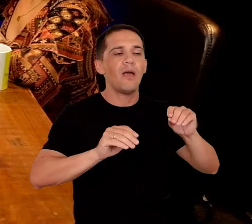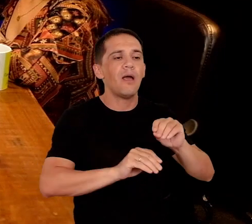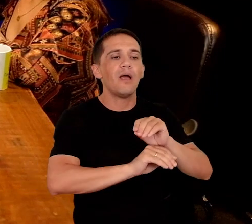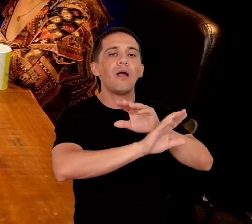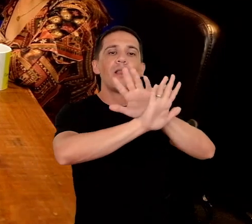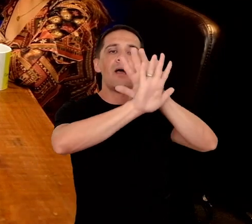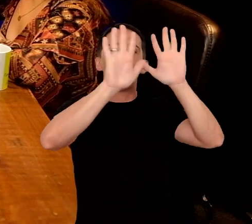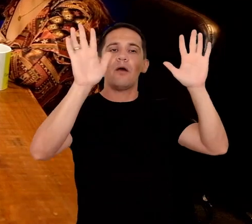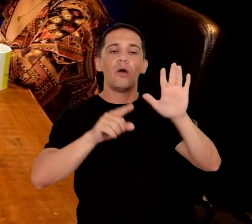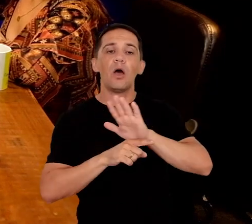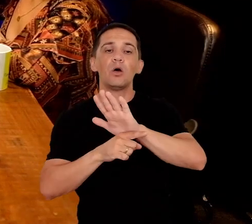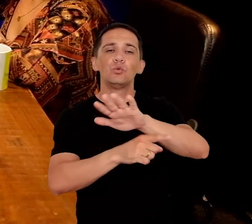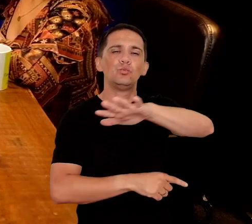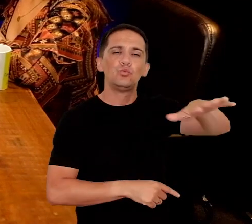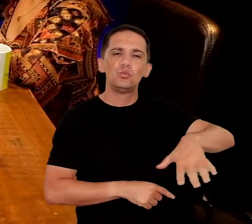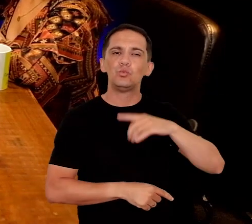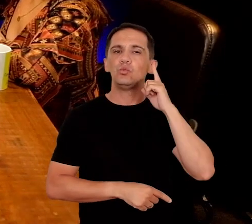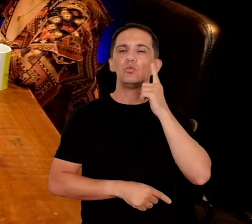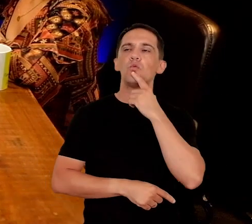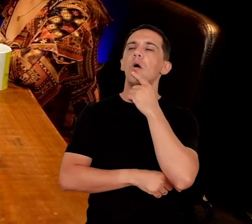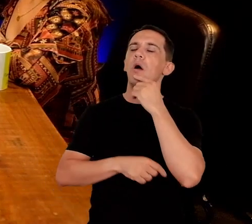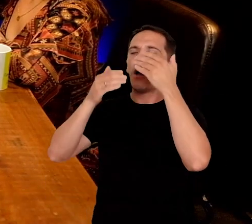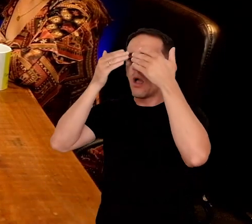entender com clareza, né? Que seja mais